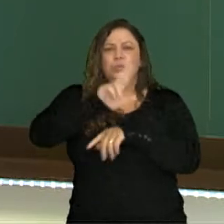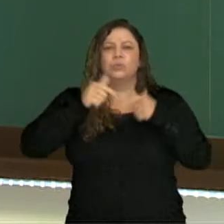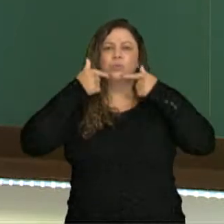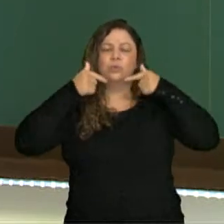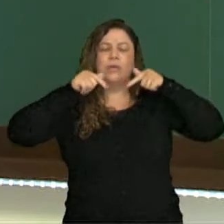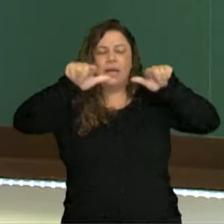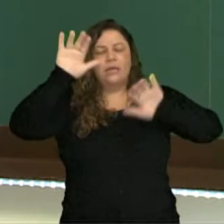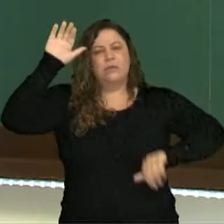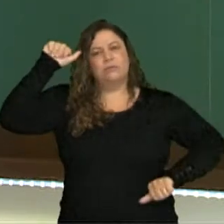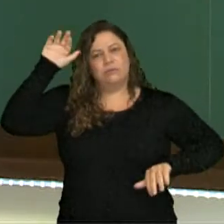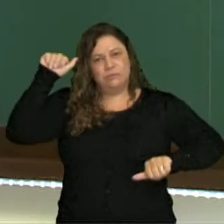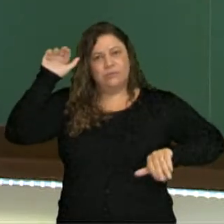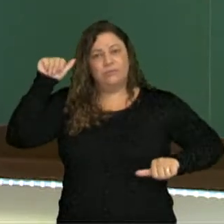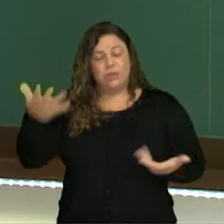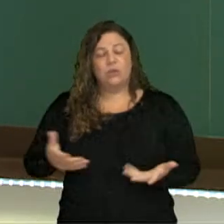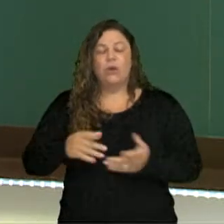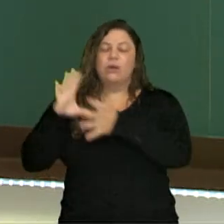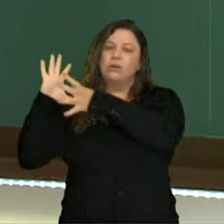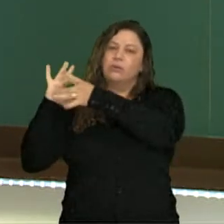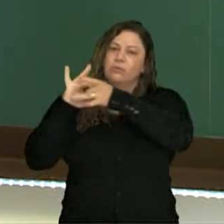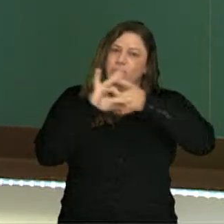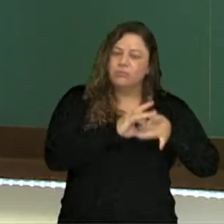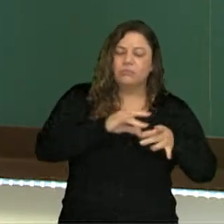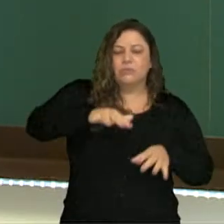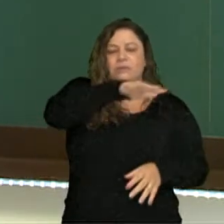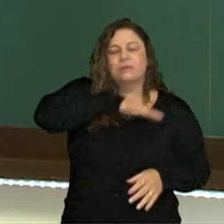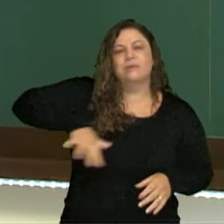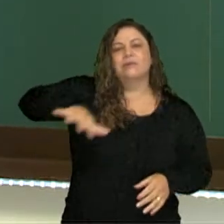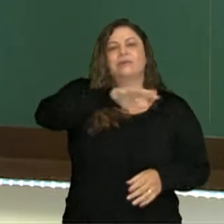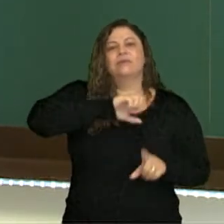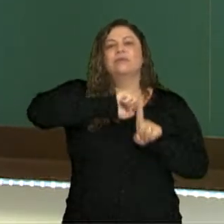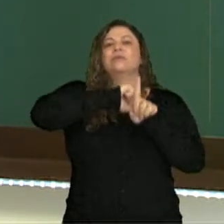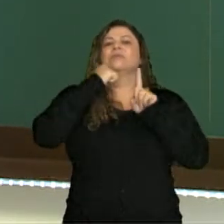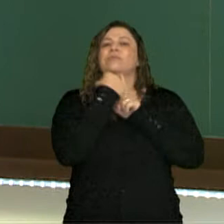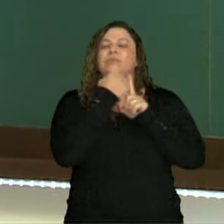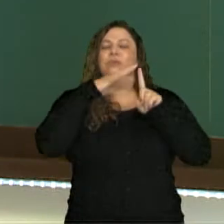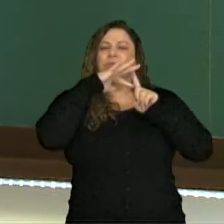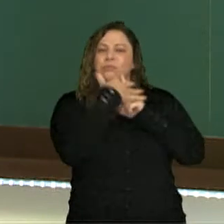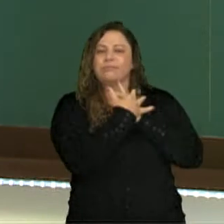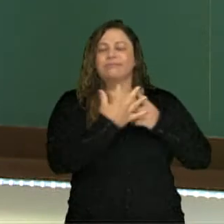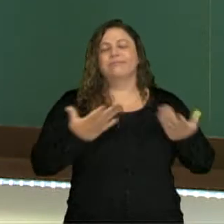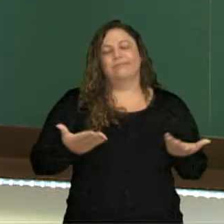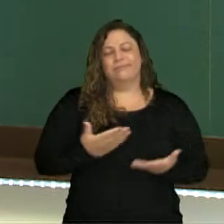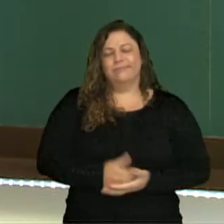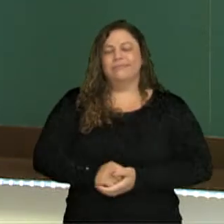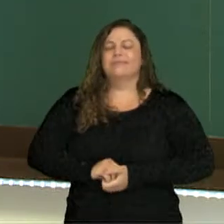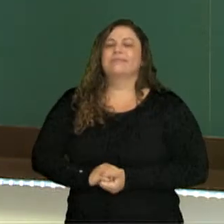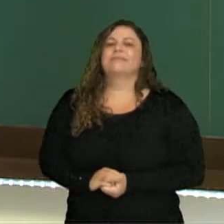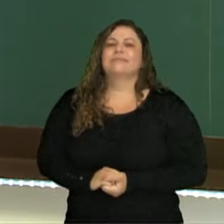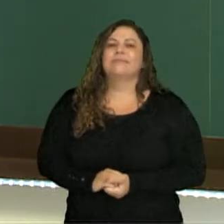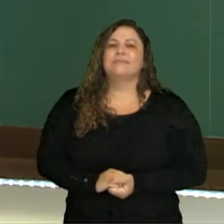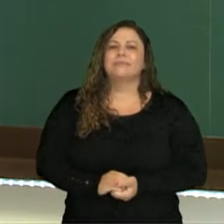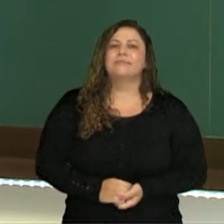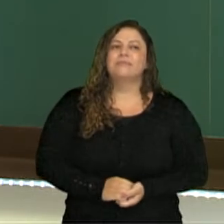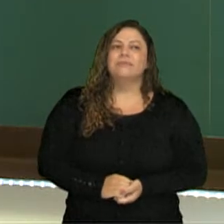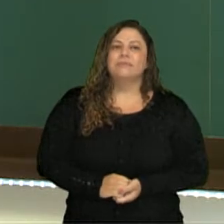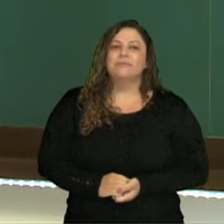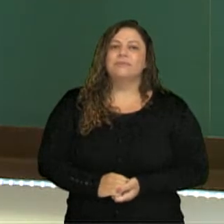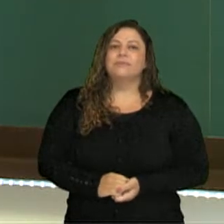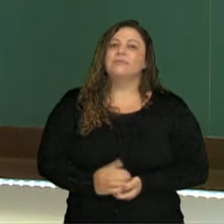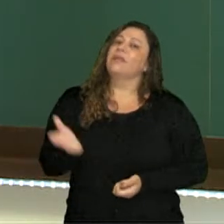forma contextualizada, inseridas no universo social do estudante. Bien? A ver,